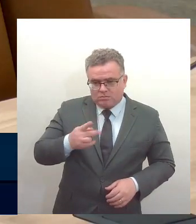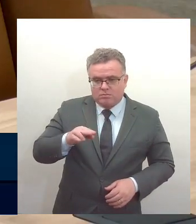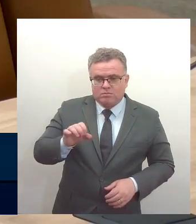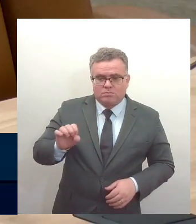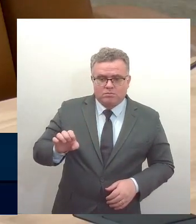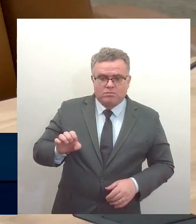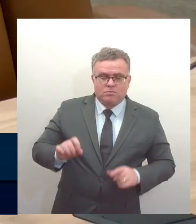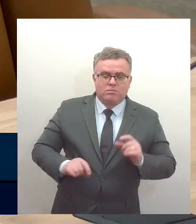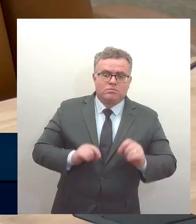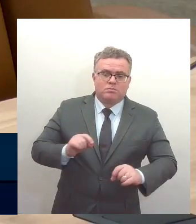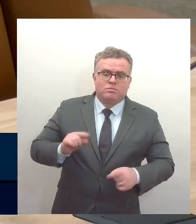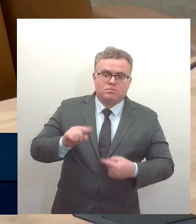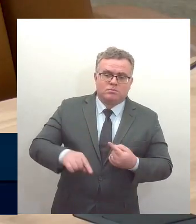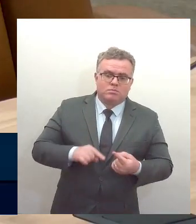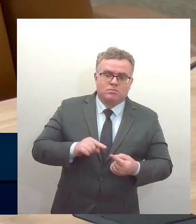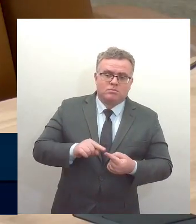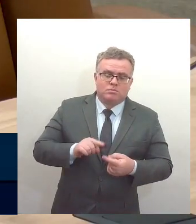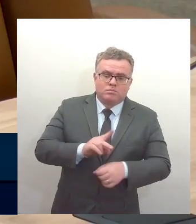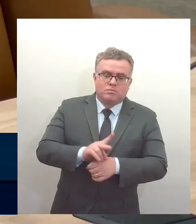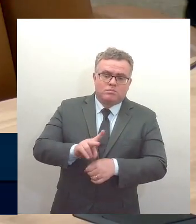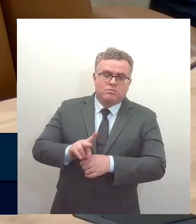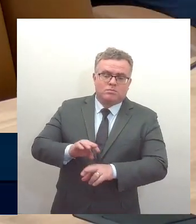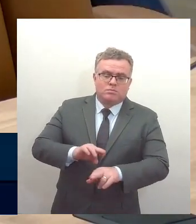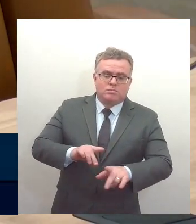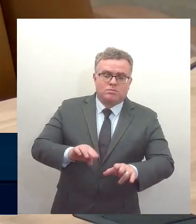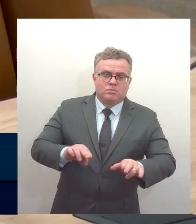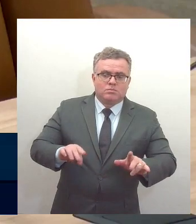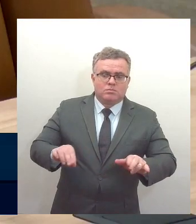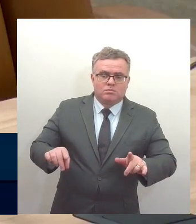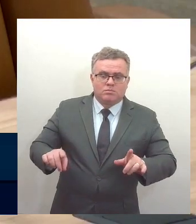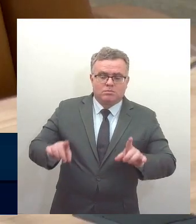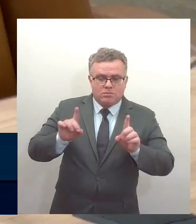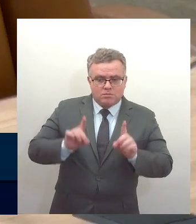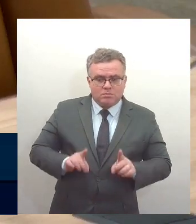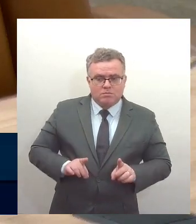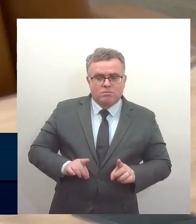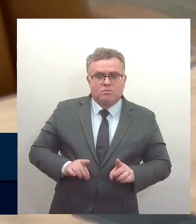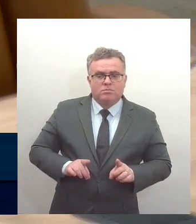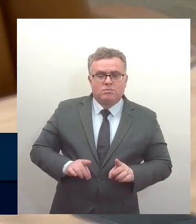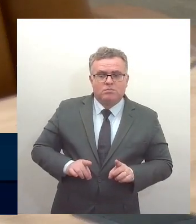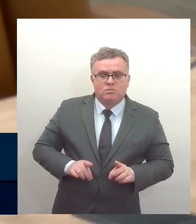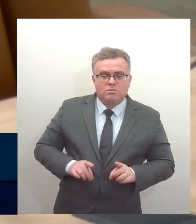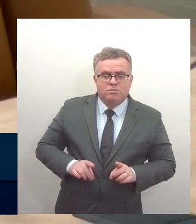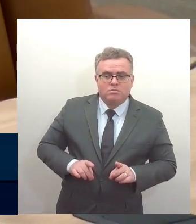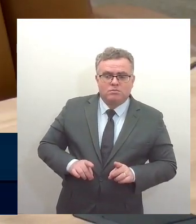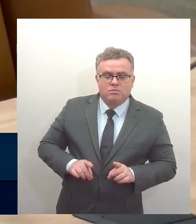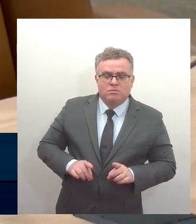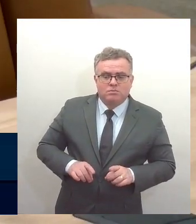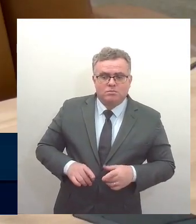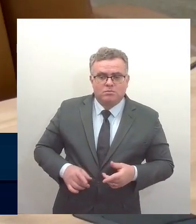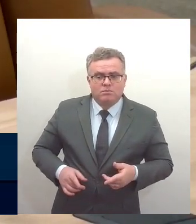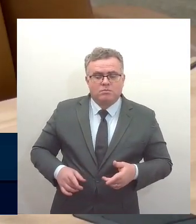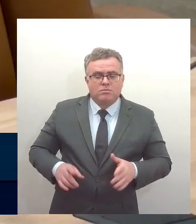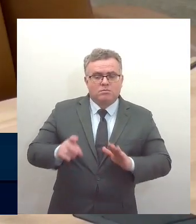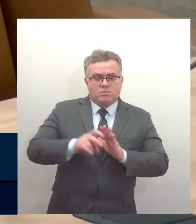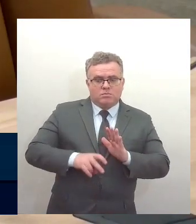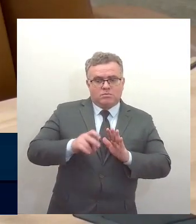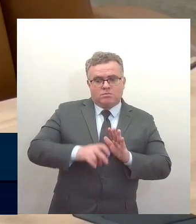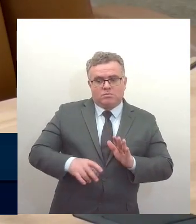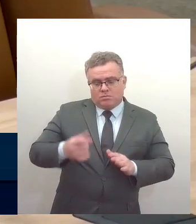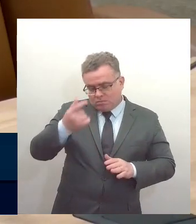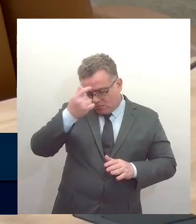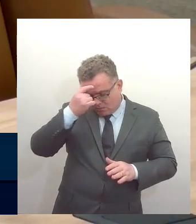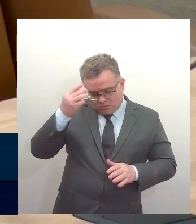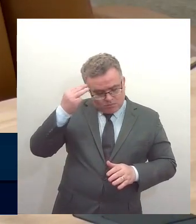diversas deficiências, né? Então, assim, seja motora, psíquica, mental, todas, o equipamento está